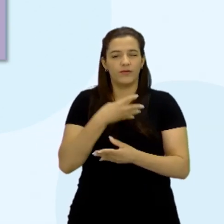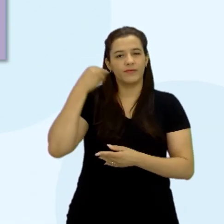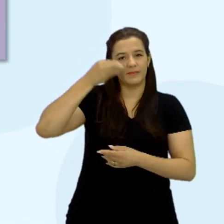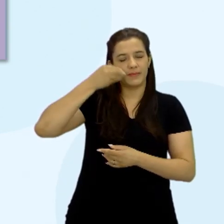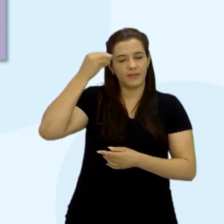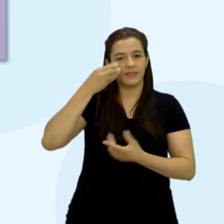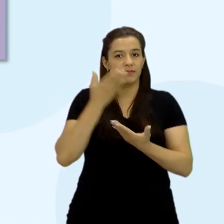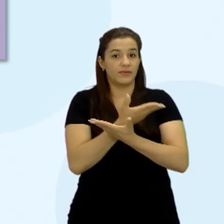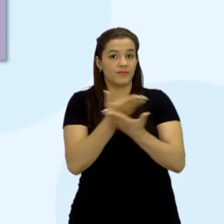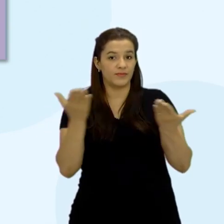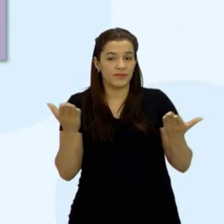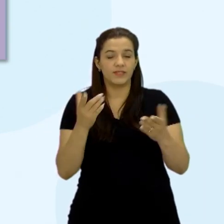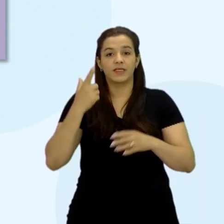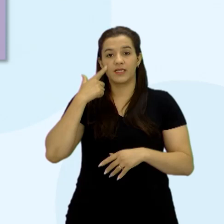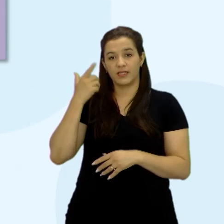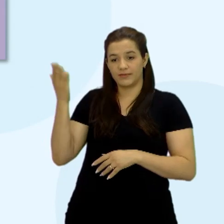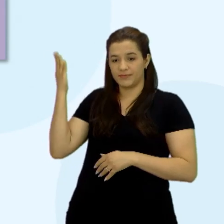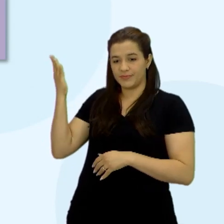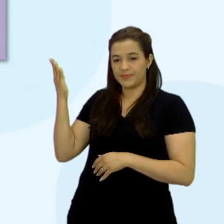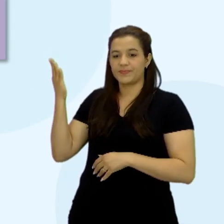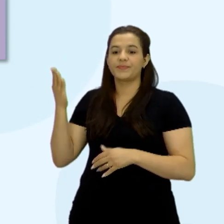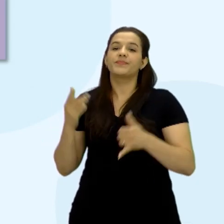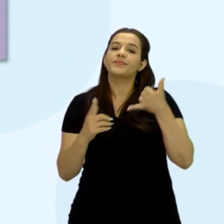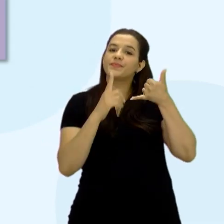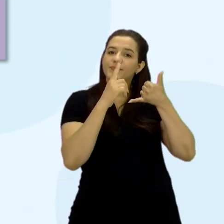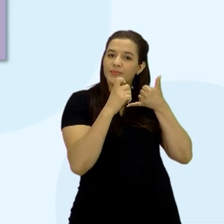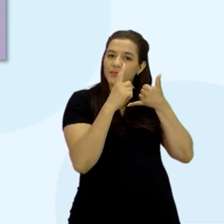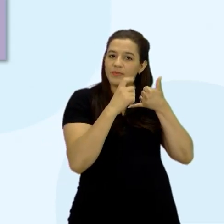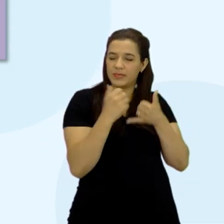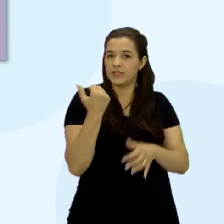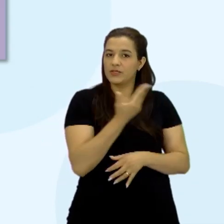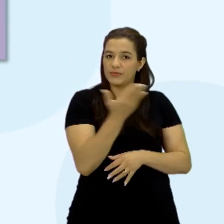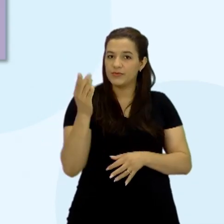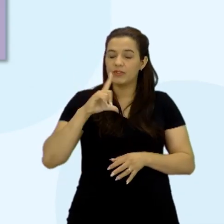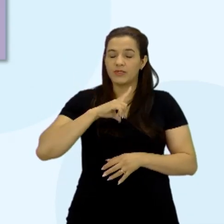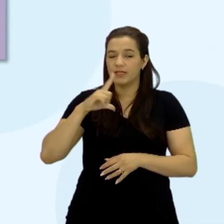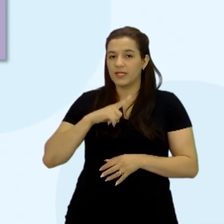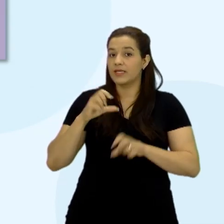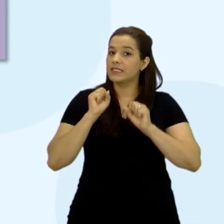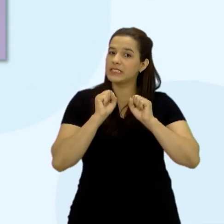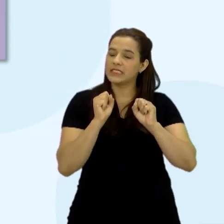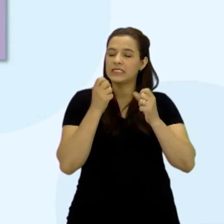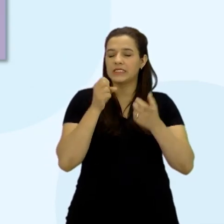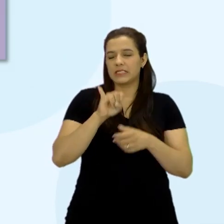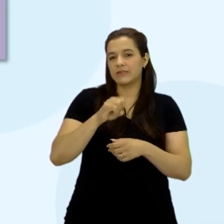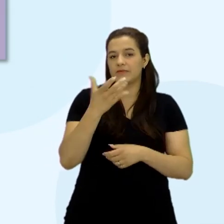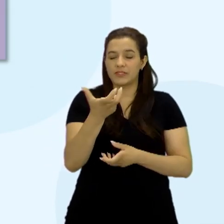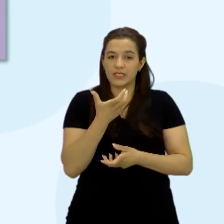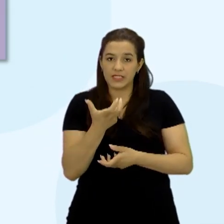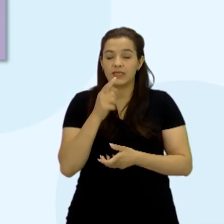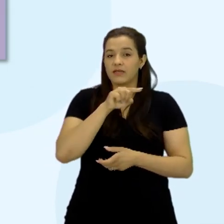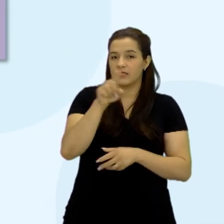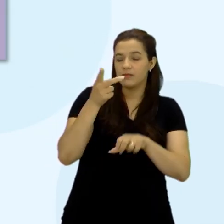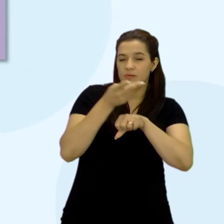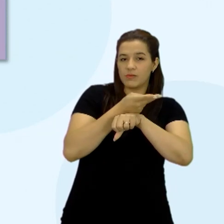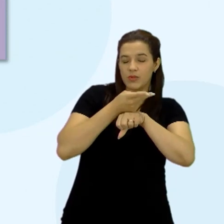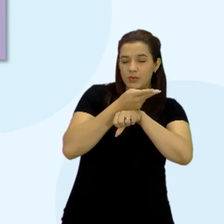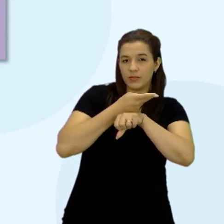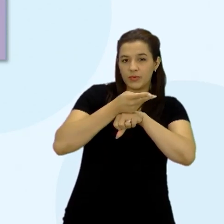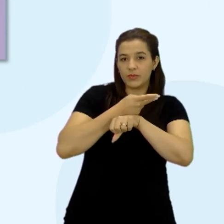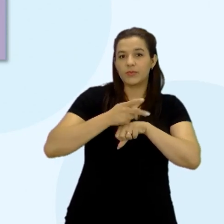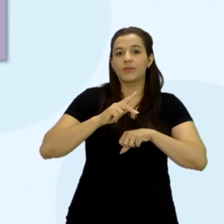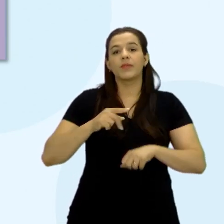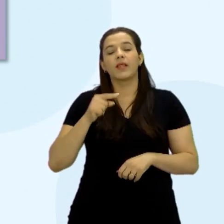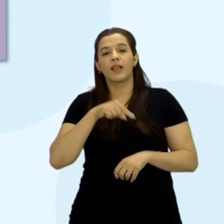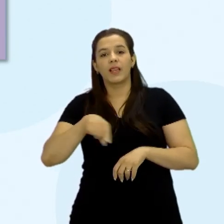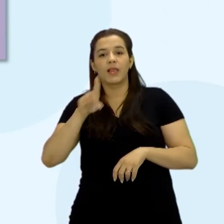tá? Então já tira um print da tela, porque você não vai ter esse material, ou se você quiser o material, você pode procurar lá no Rede